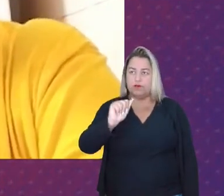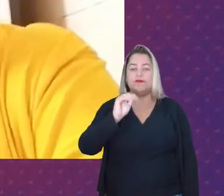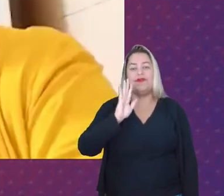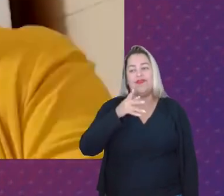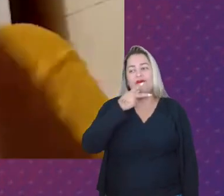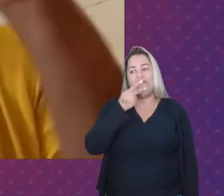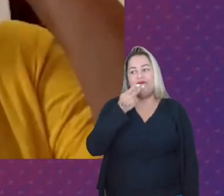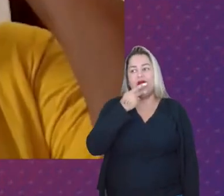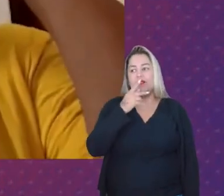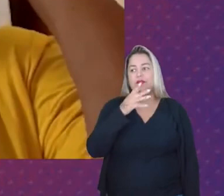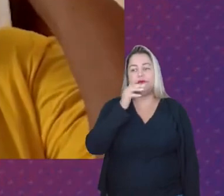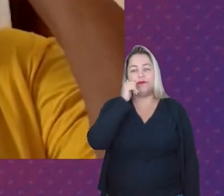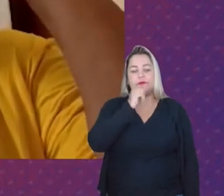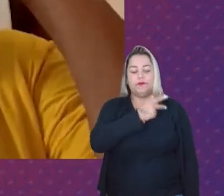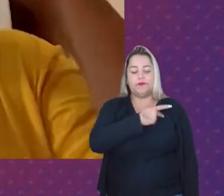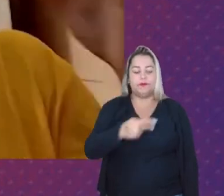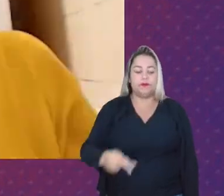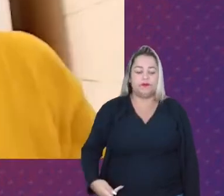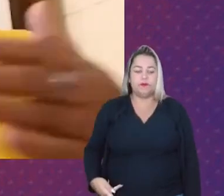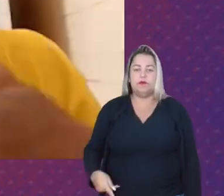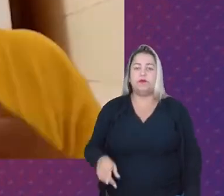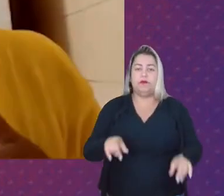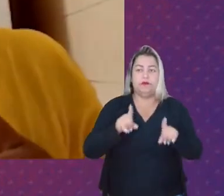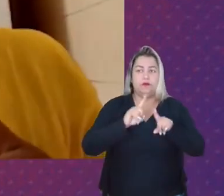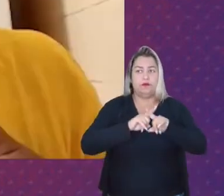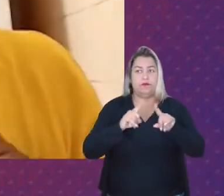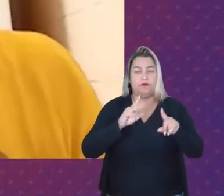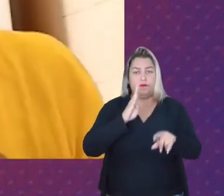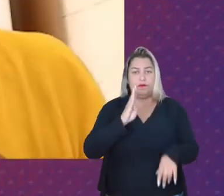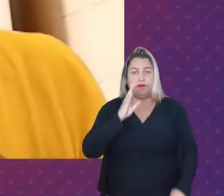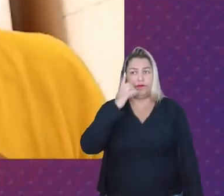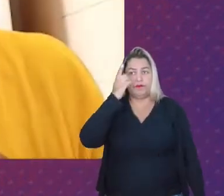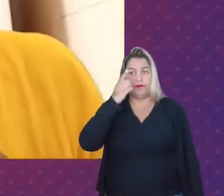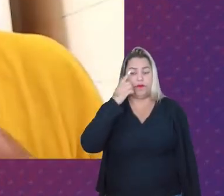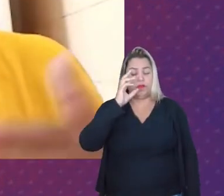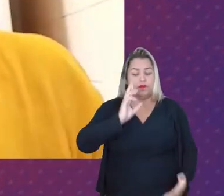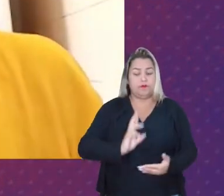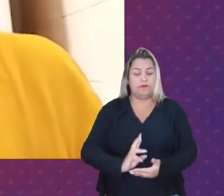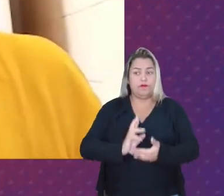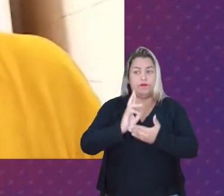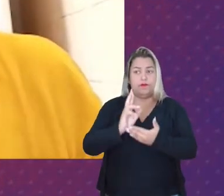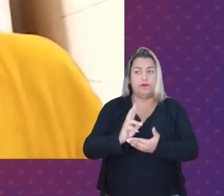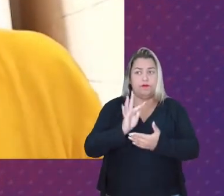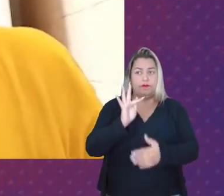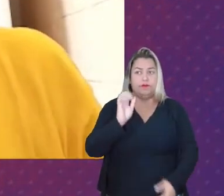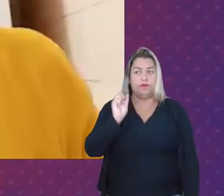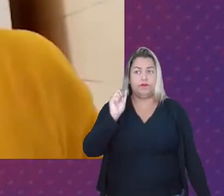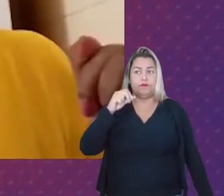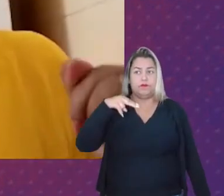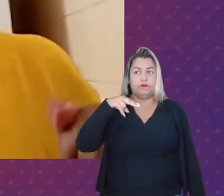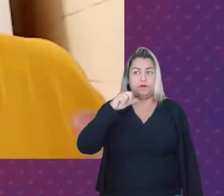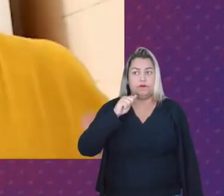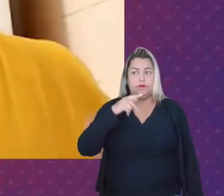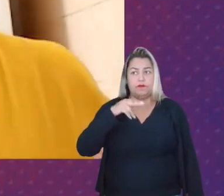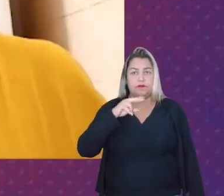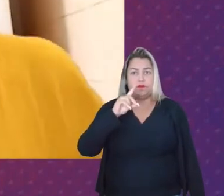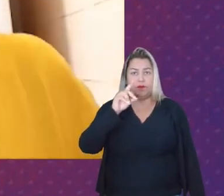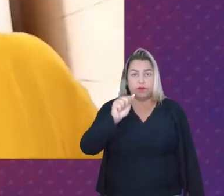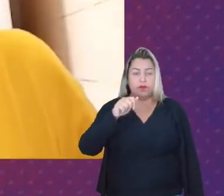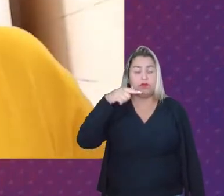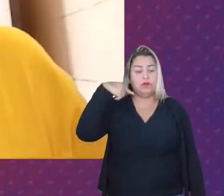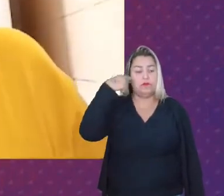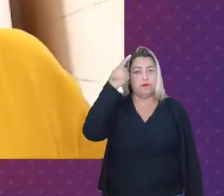chama presidenta. Então, a deputada Benedita da Silva, eu, representando a FENATRAD, e Preta Rara. Depois dessa live,